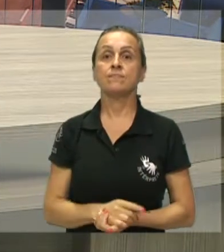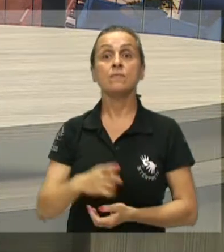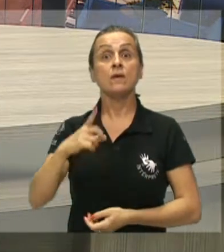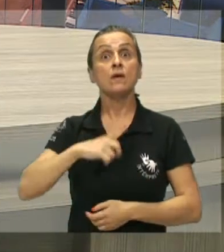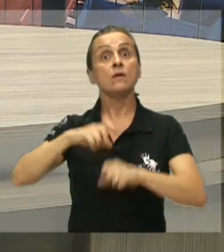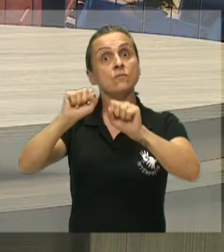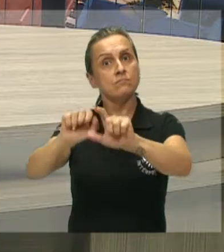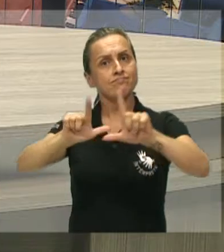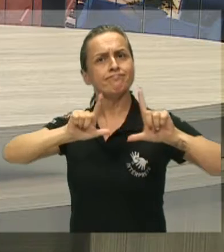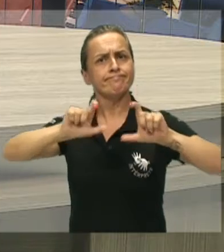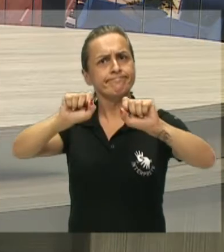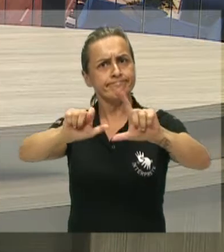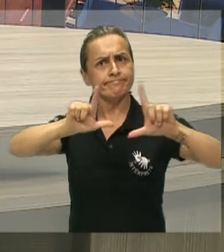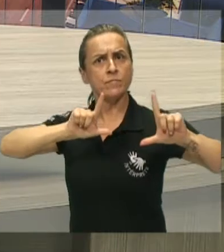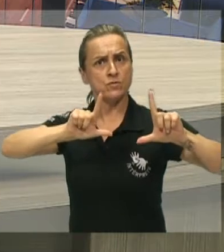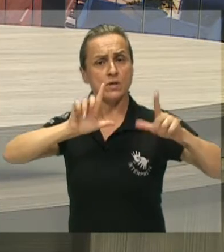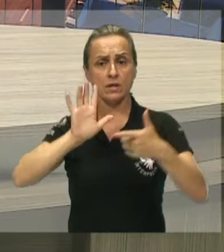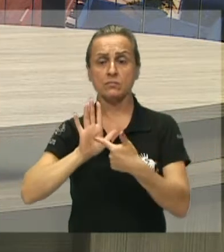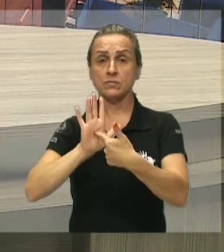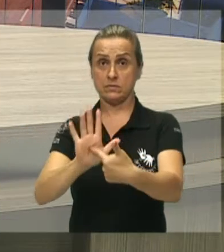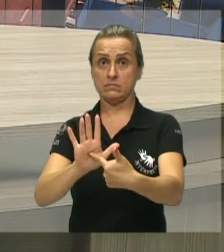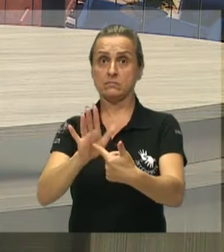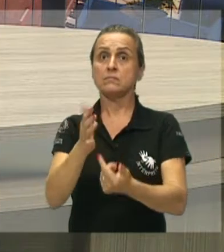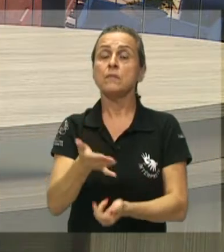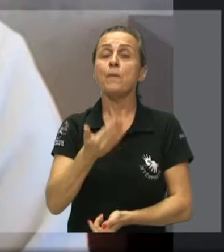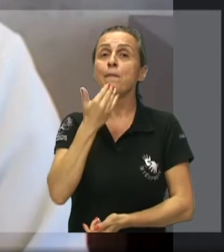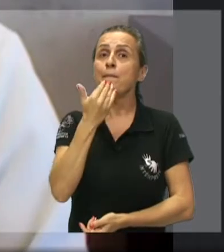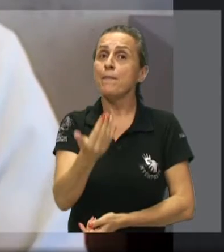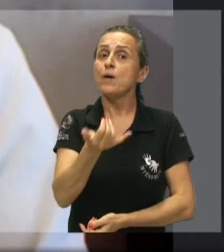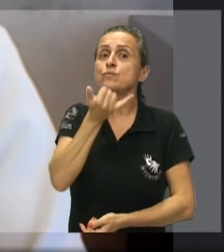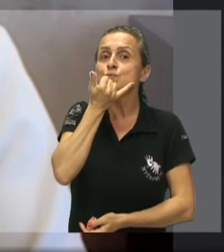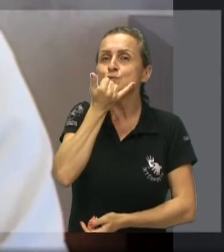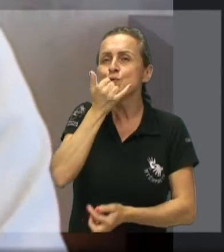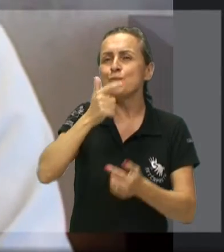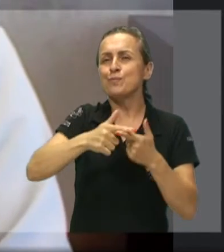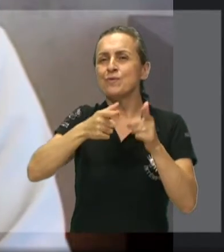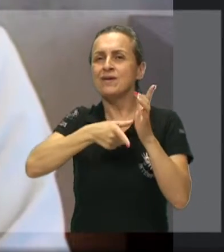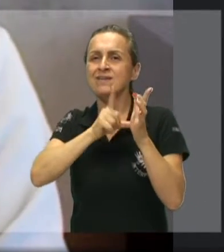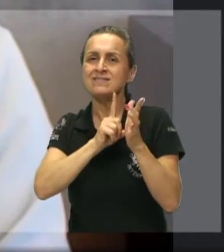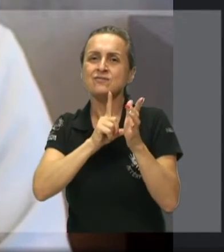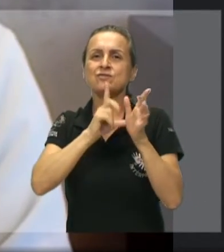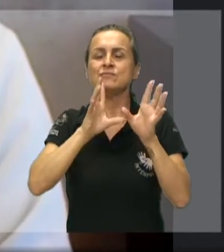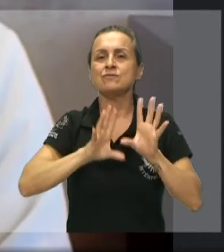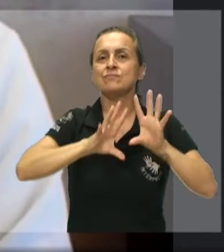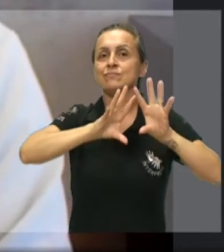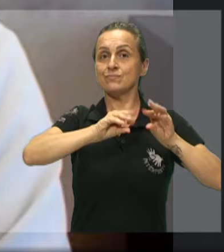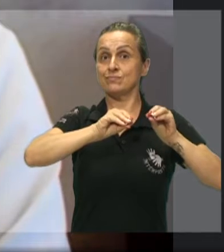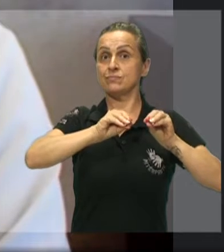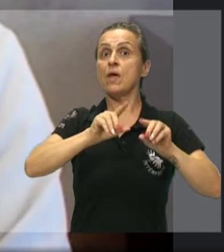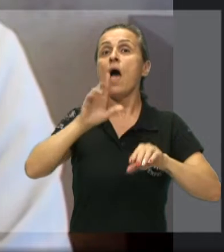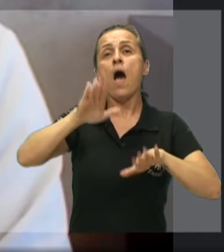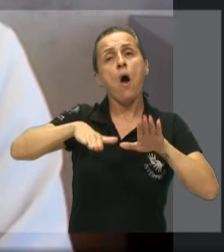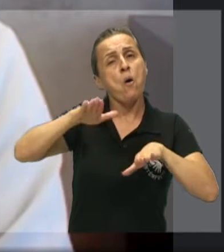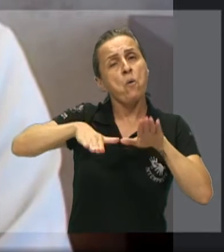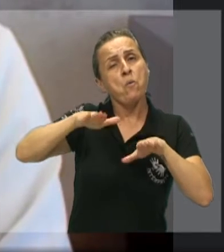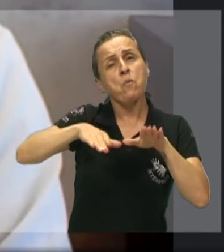desculpa porque eu havia postado em modo oculto, mas tem alguns deles, né, que não são tão relevantes, mas eu vou tentar passar e ser mais